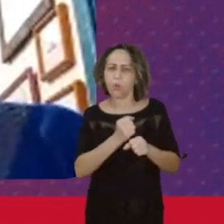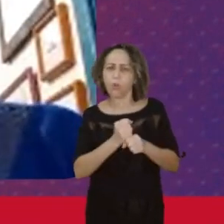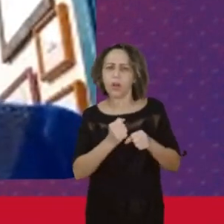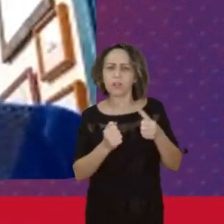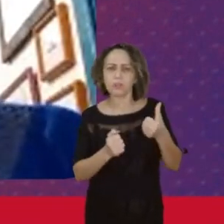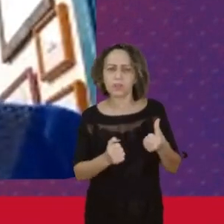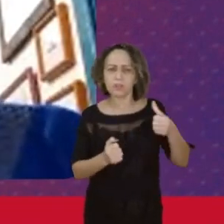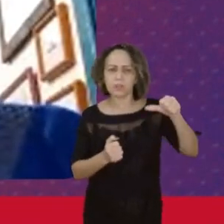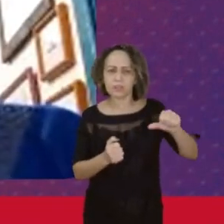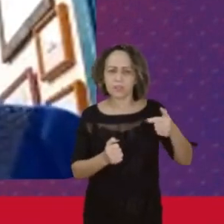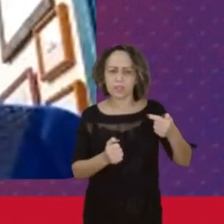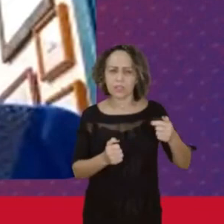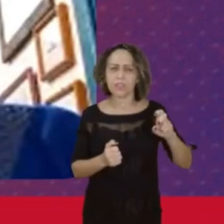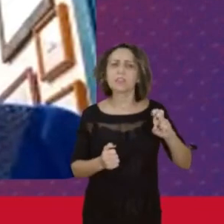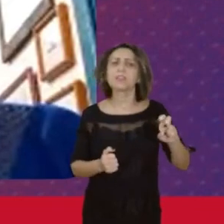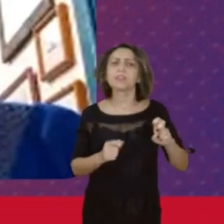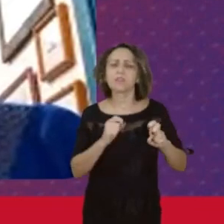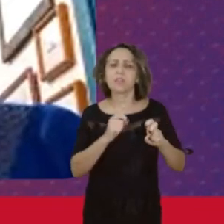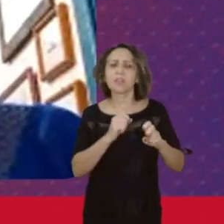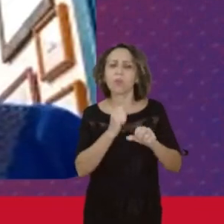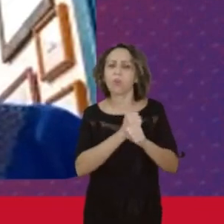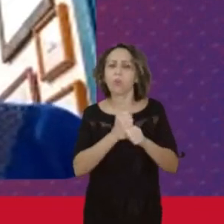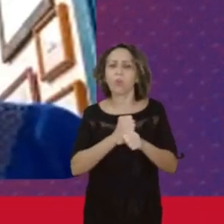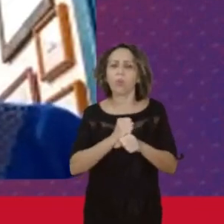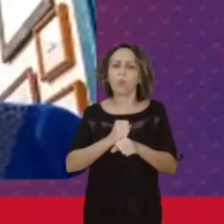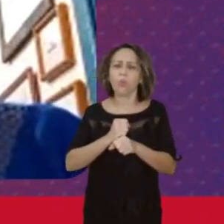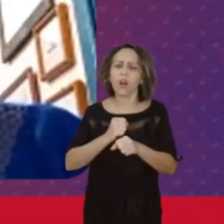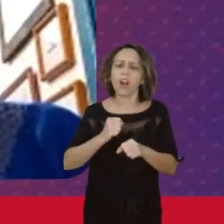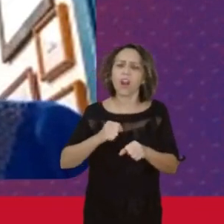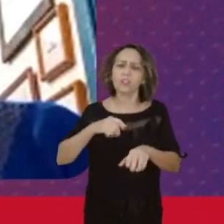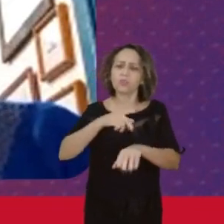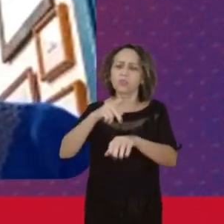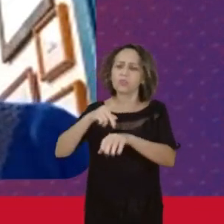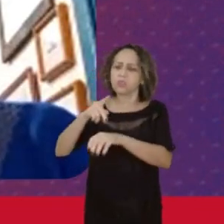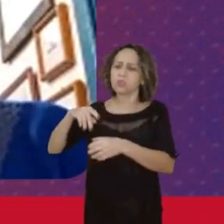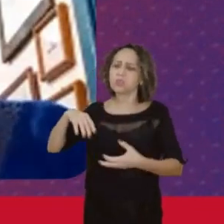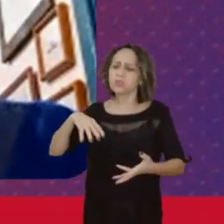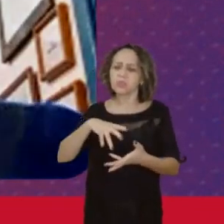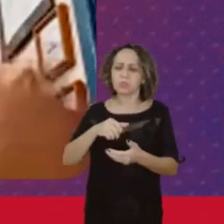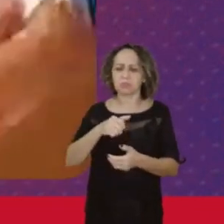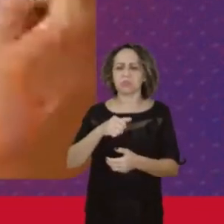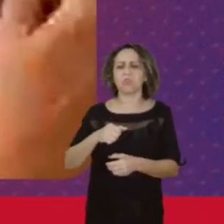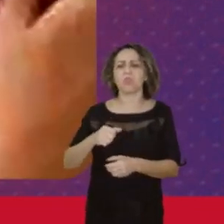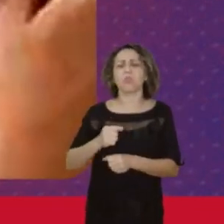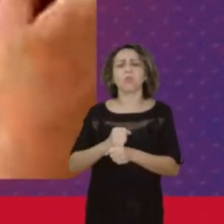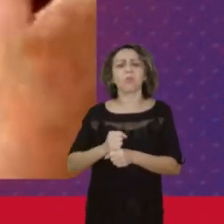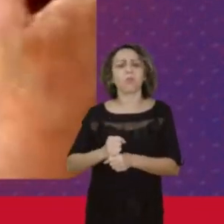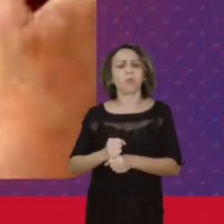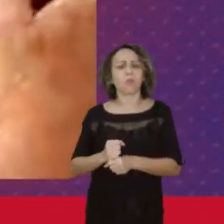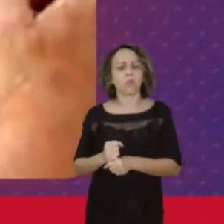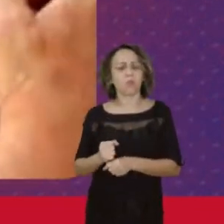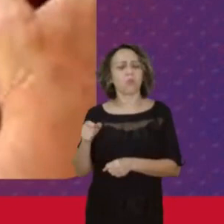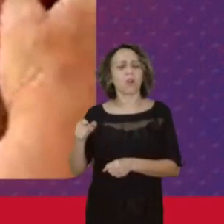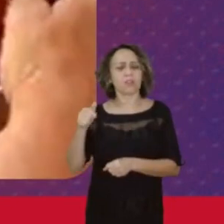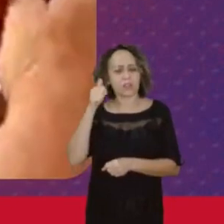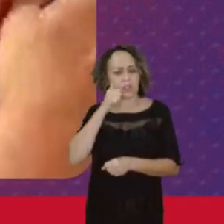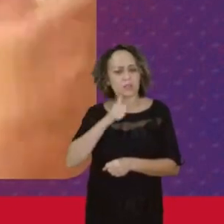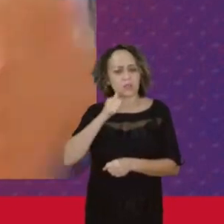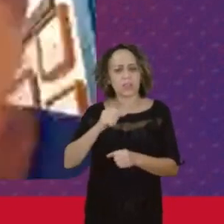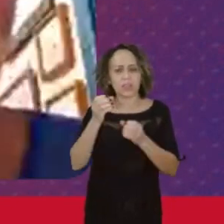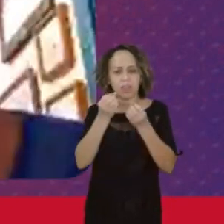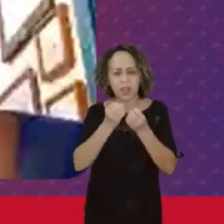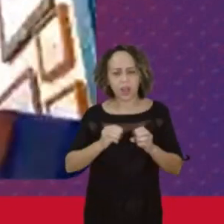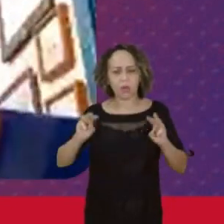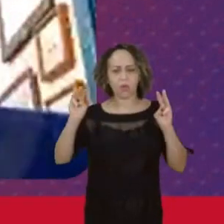1975, foi o ano internacional da mulher, declarado pelas Nações Unidas.